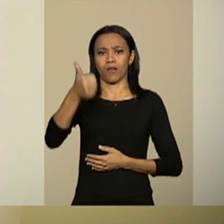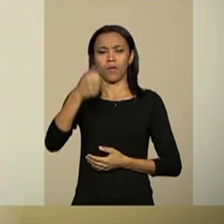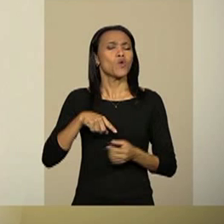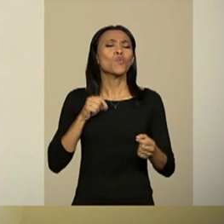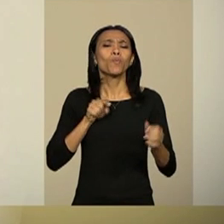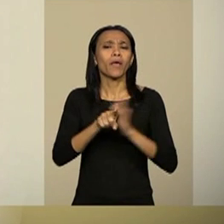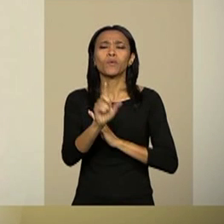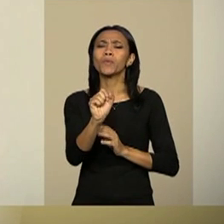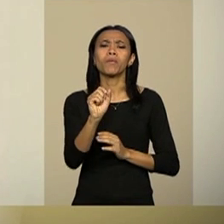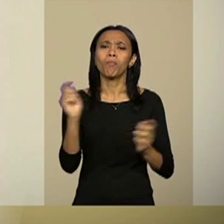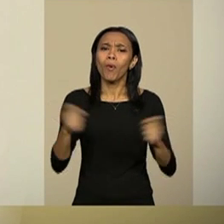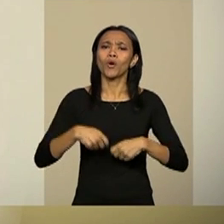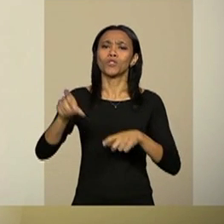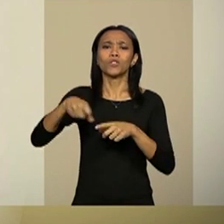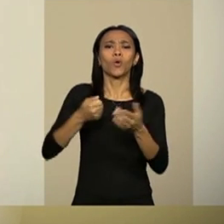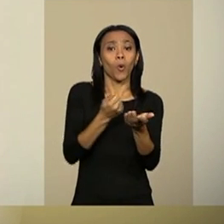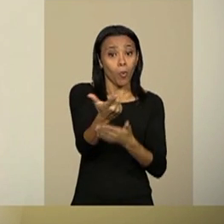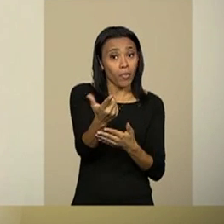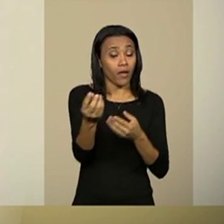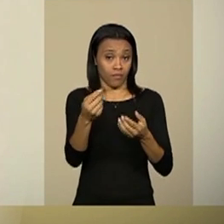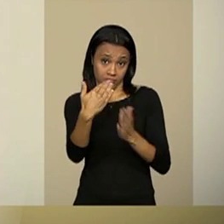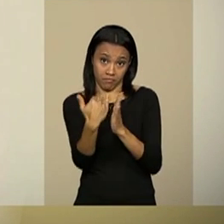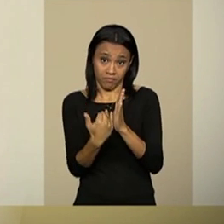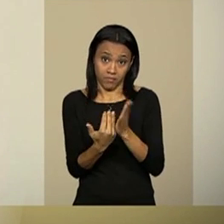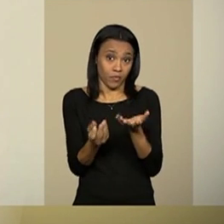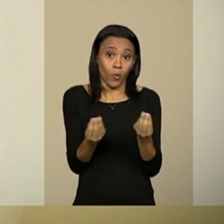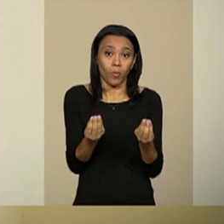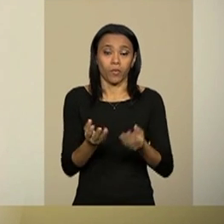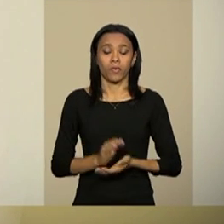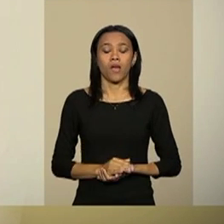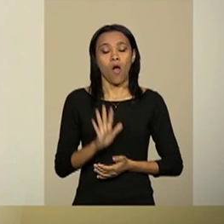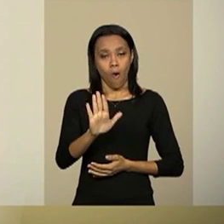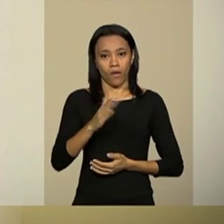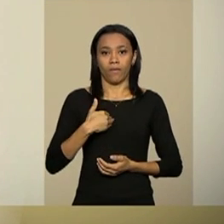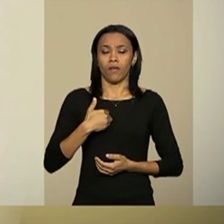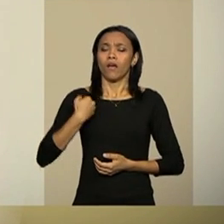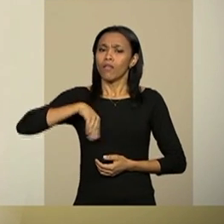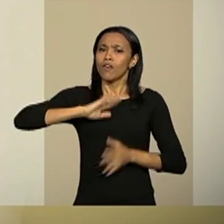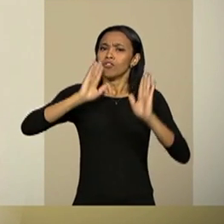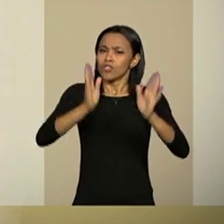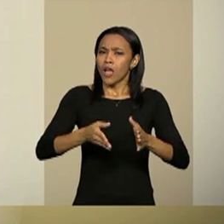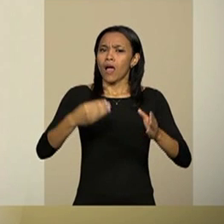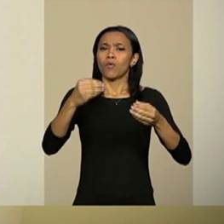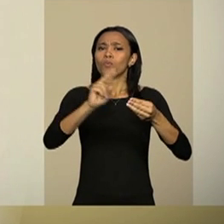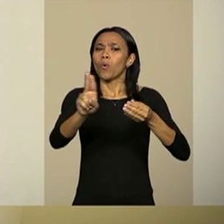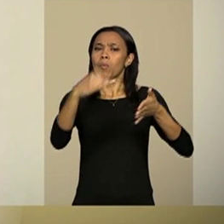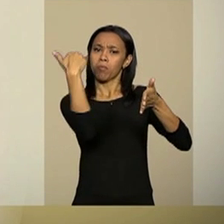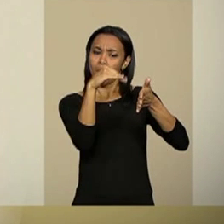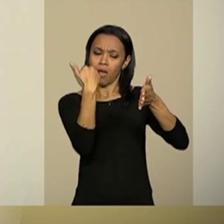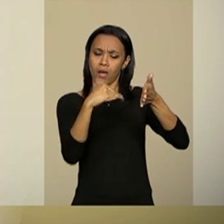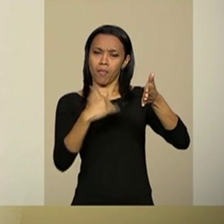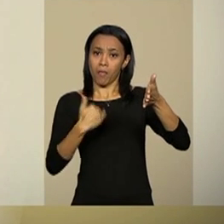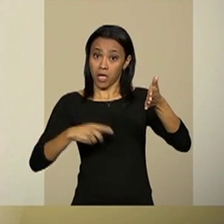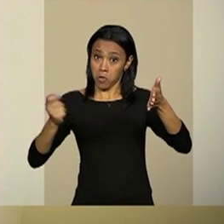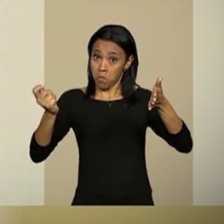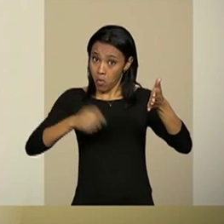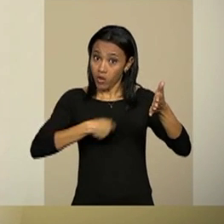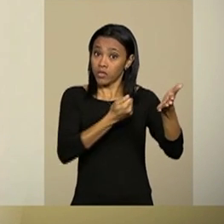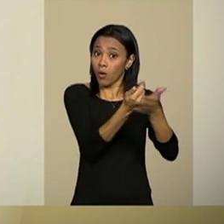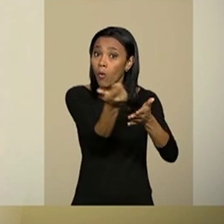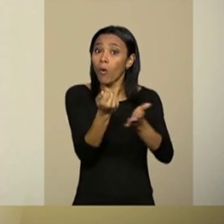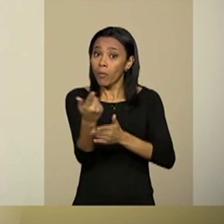que pode ser comprado com cartão do minha casa melhor presidenta luciano nós fizemos uma lista com tudo que pode ser